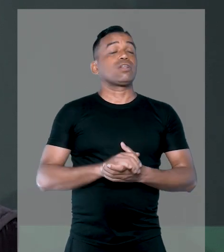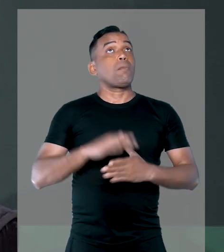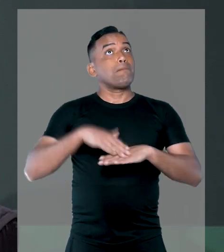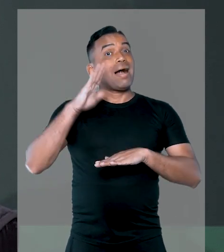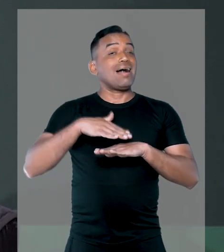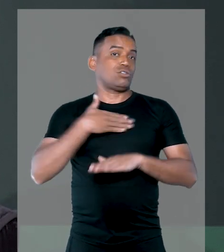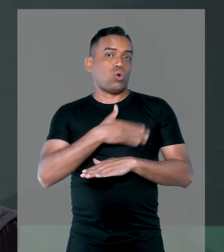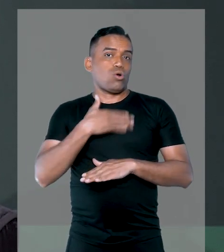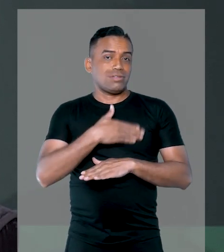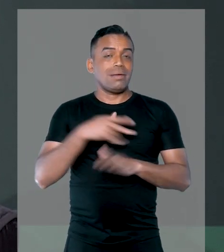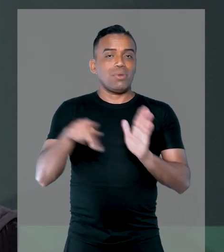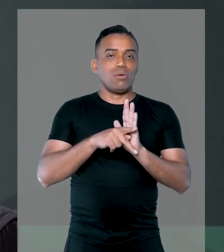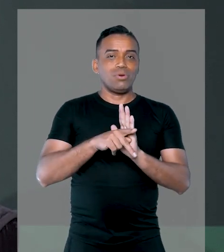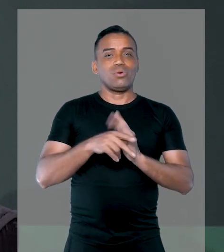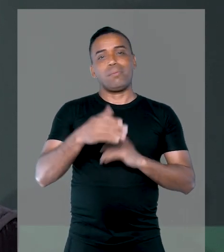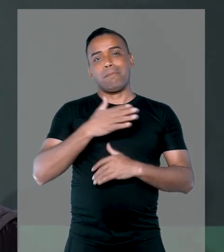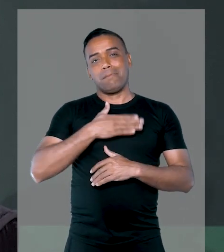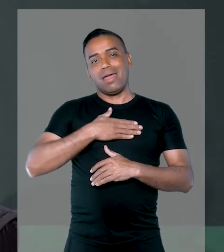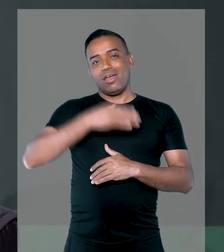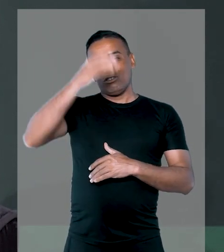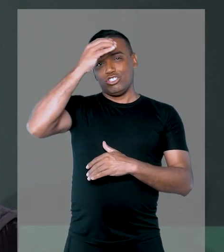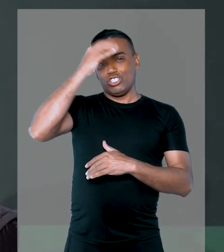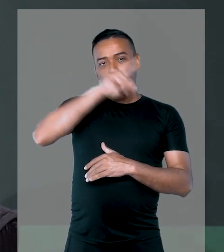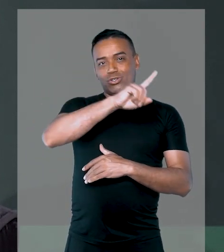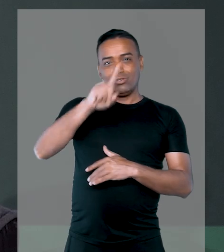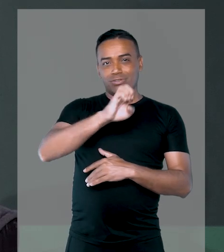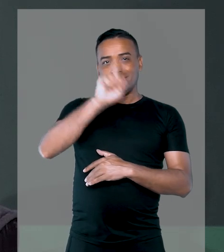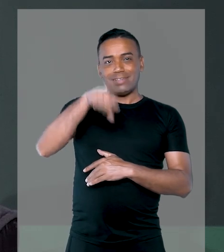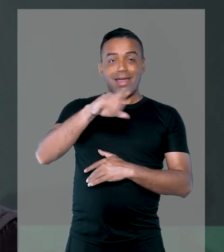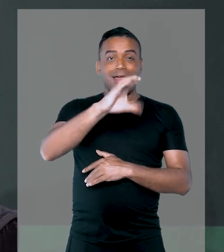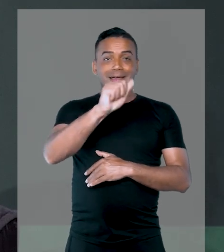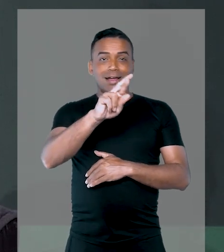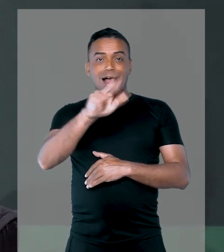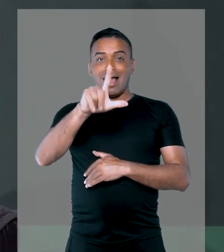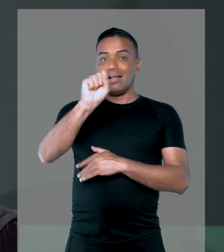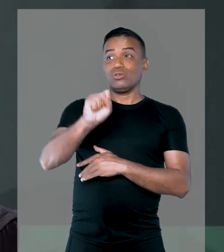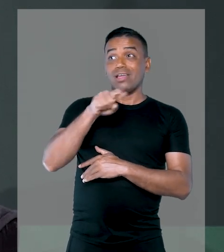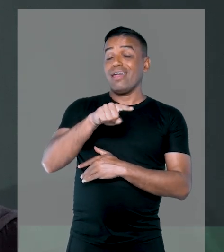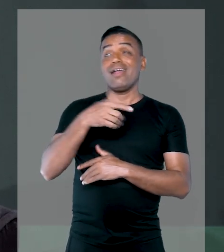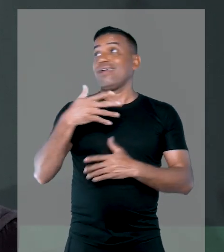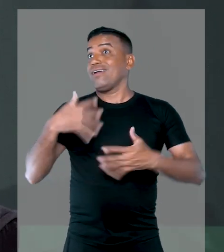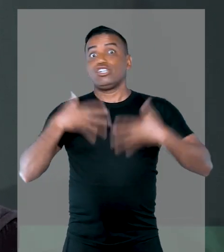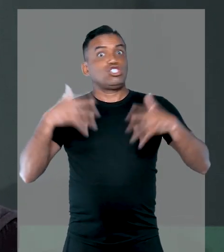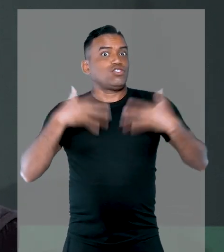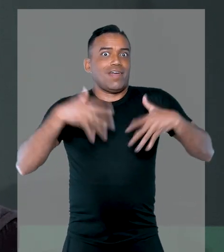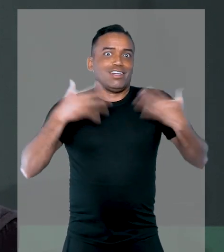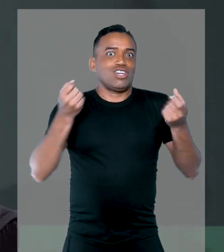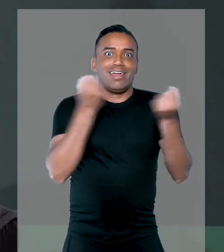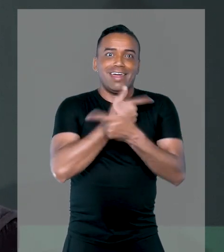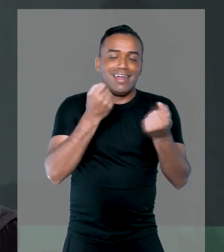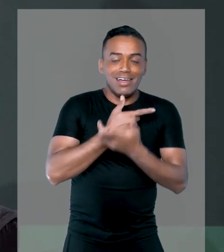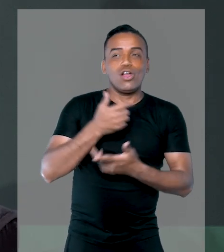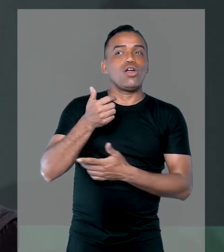escrever foi sobre o meu tio Zé Carlos. Porque o meu pai fala que ele era muito divertido e meu pai me conta muitas